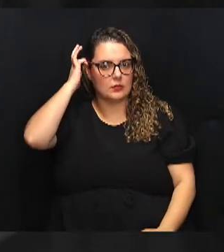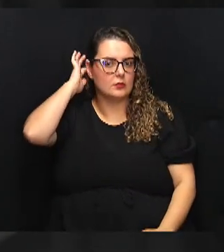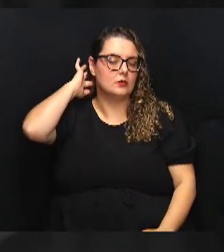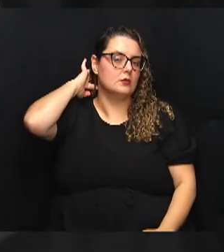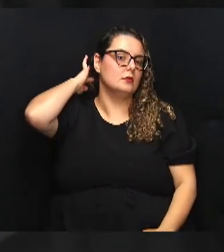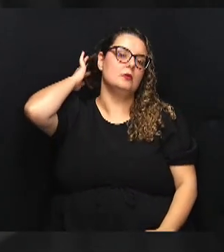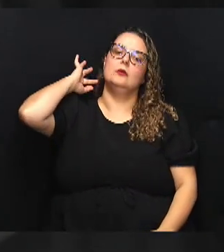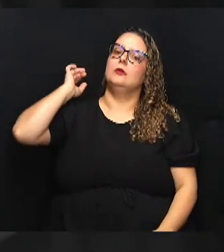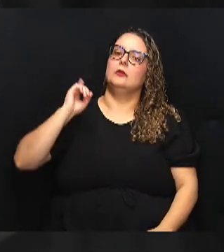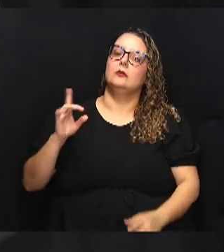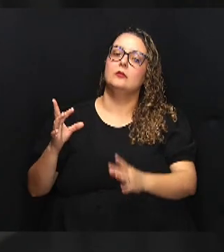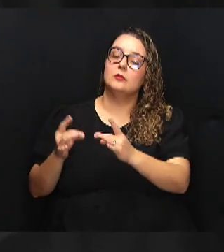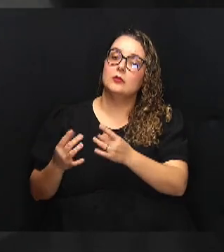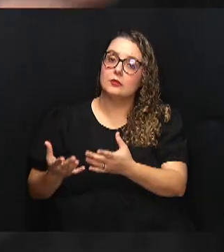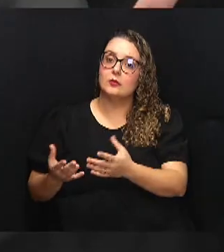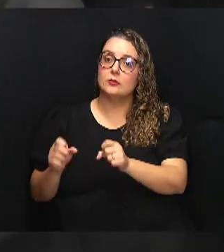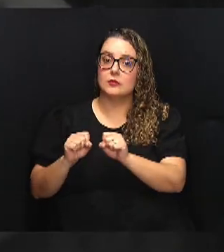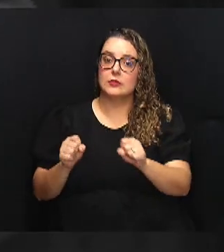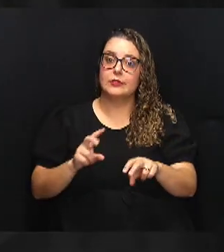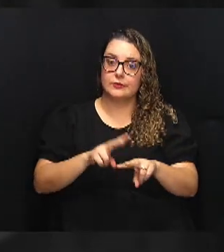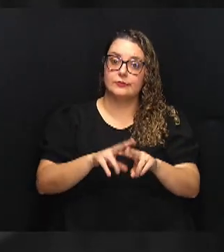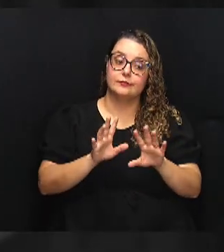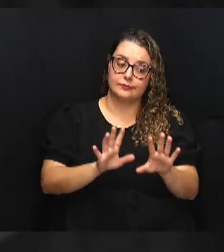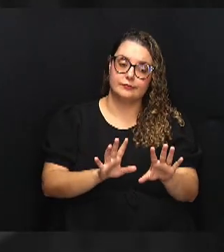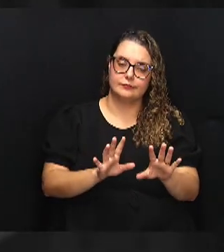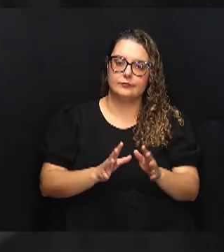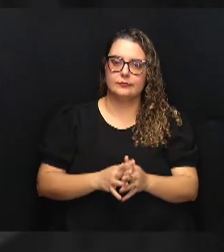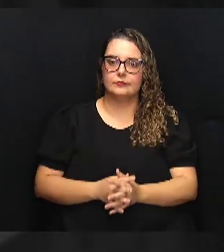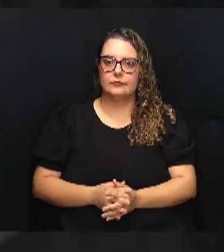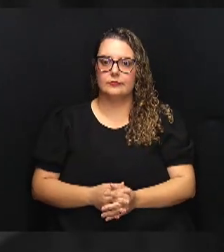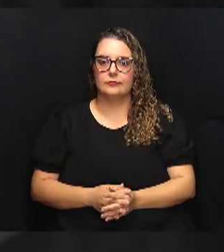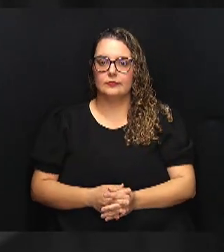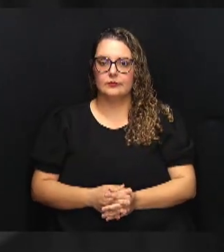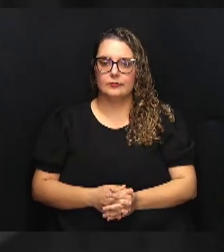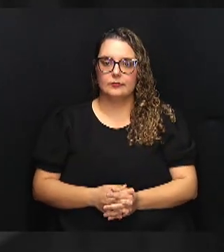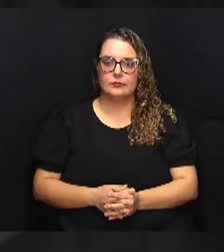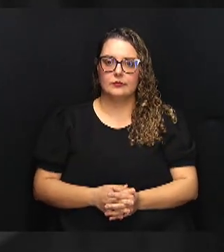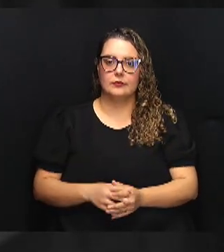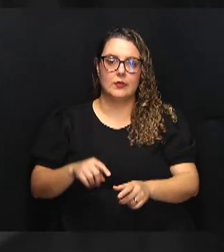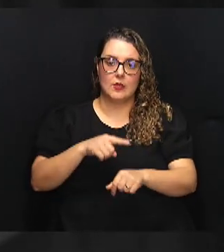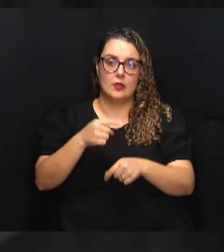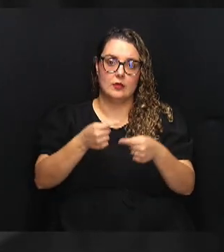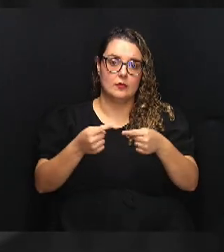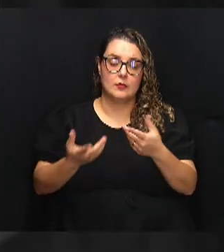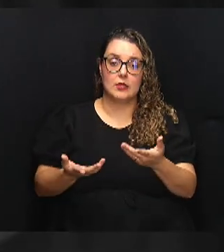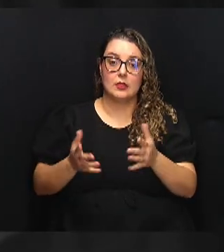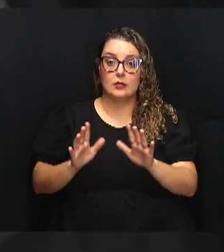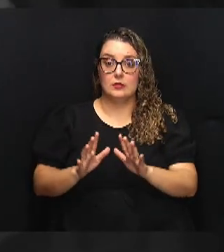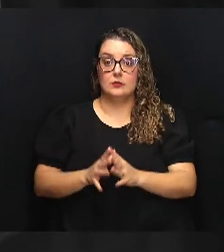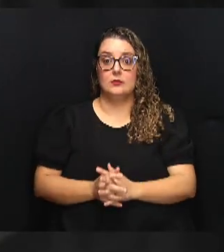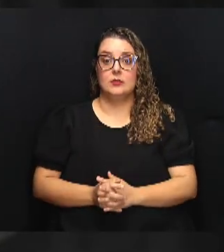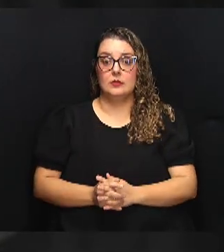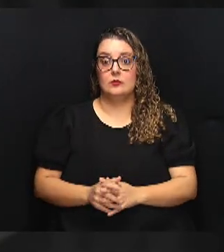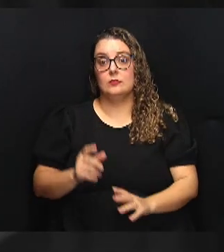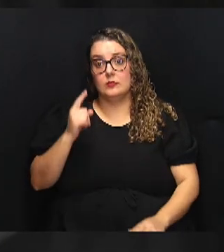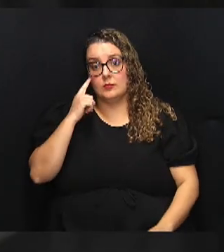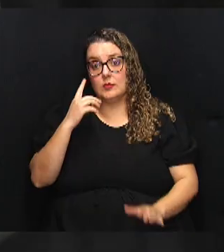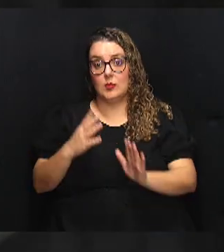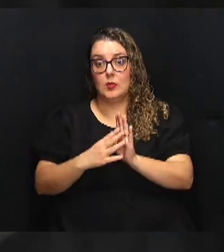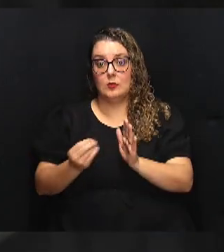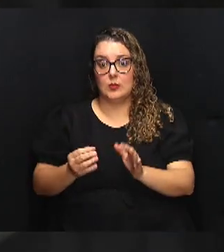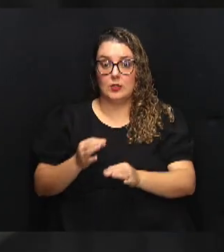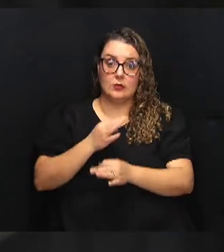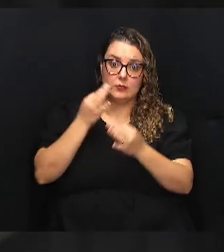cerne de como é o sistema prisional hoje, que aí a gente vai ficar aqui horas e horas debatendo isso, mas pensando no modelo perfeito, né,